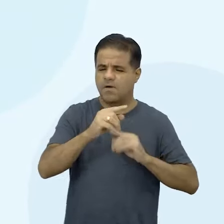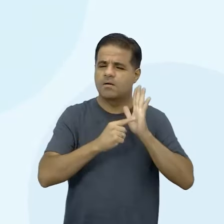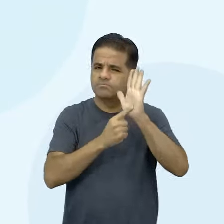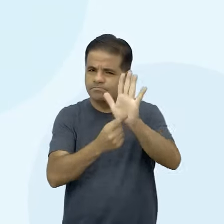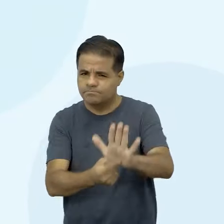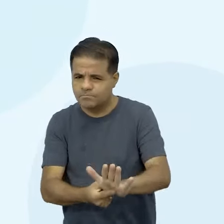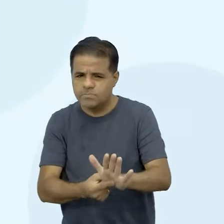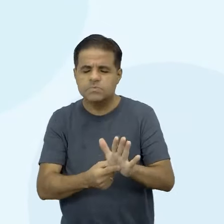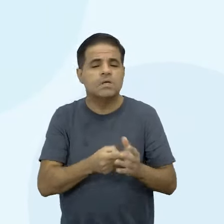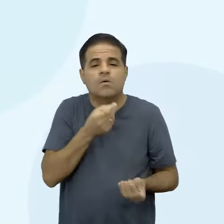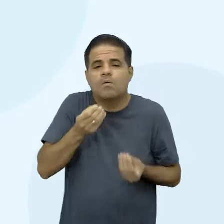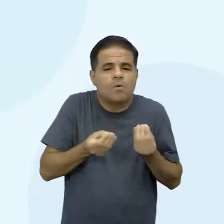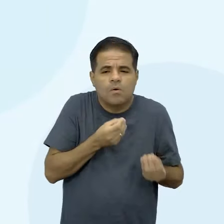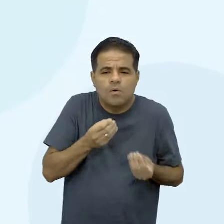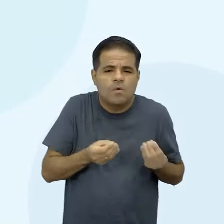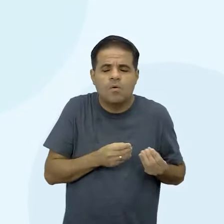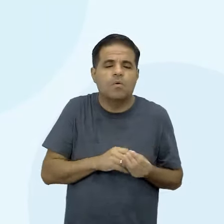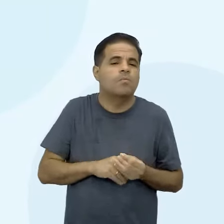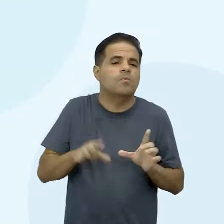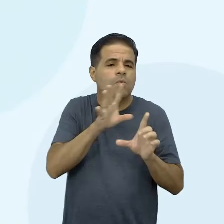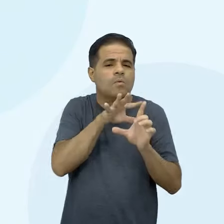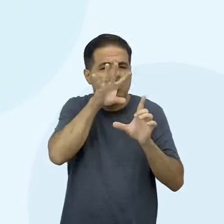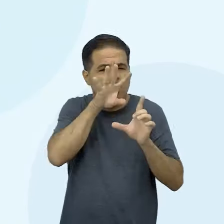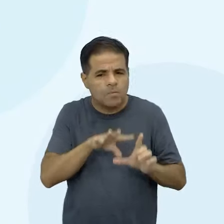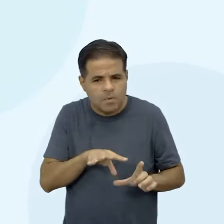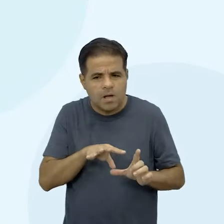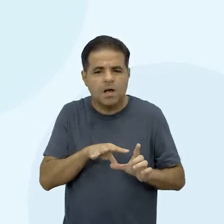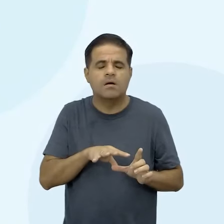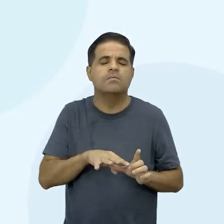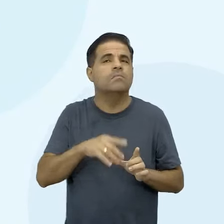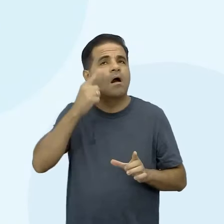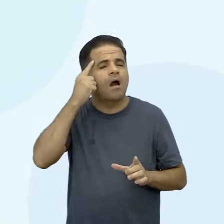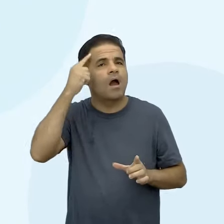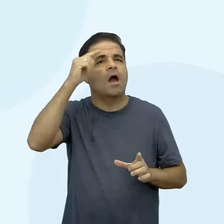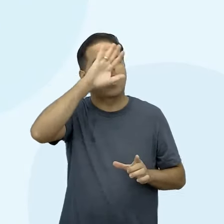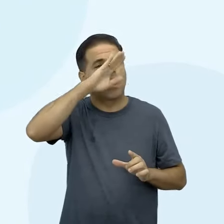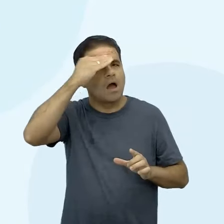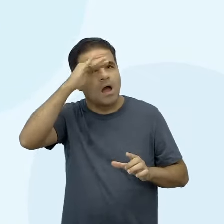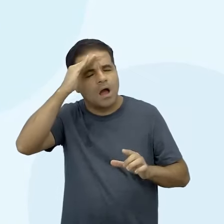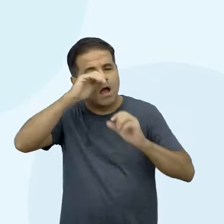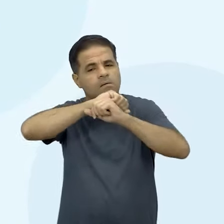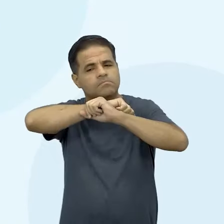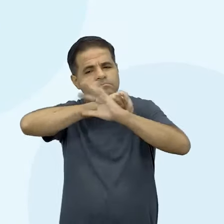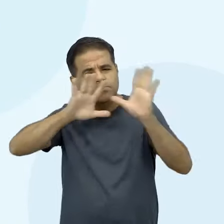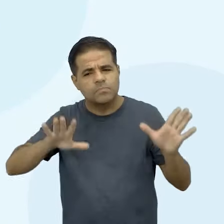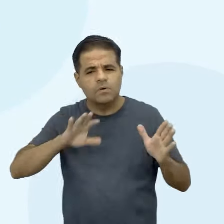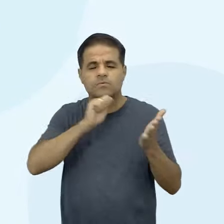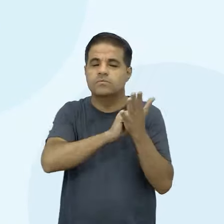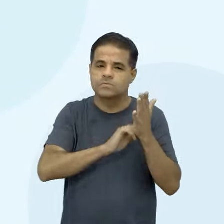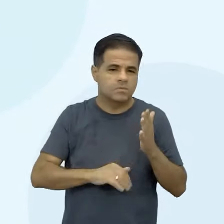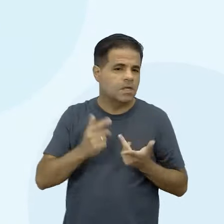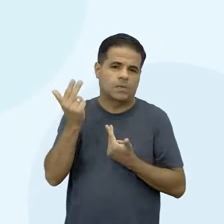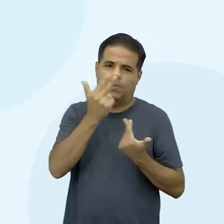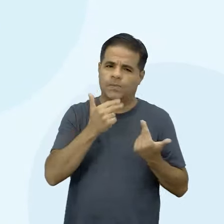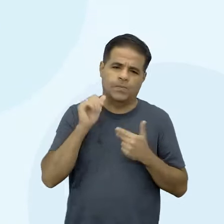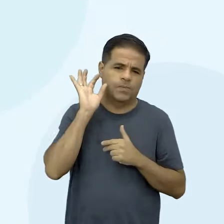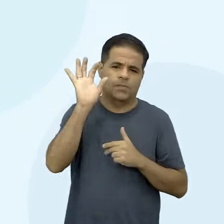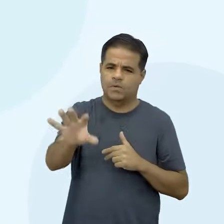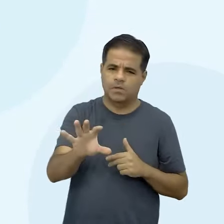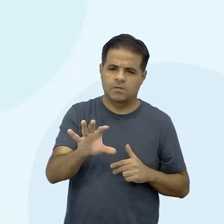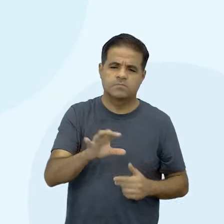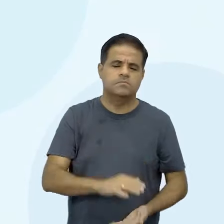vocês o esquema, né, do mapa, para vocês terem uma ideia melhor. Mas basicamente as atividades são assim, focam